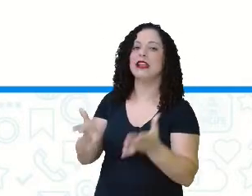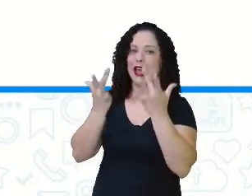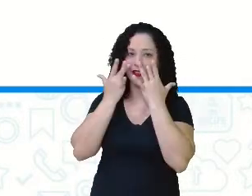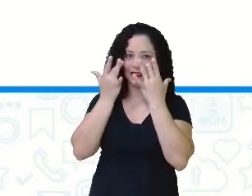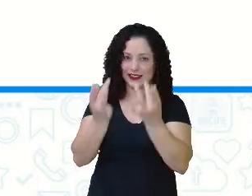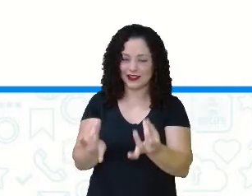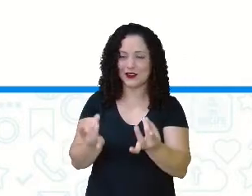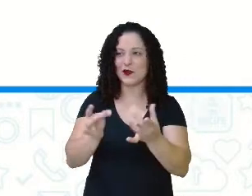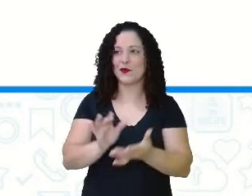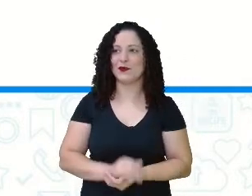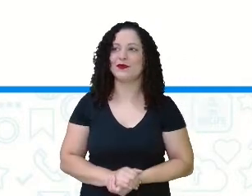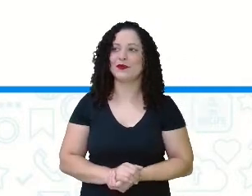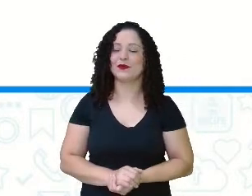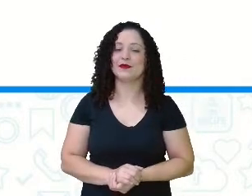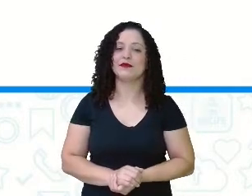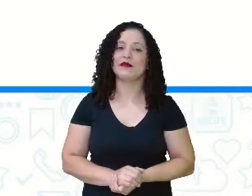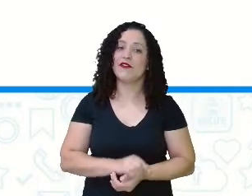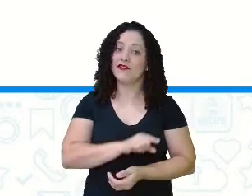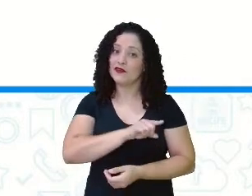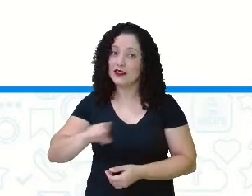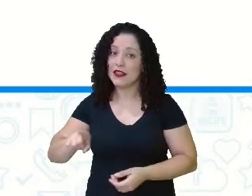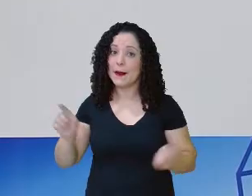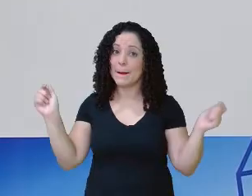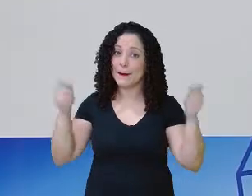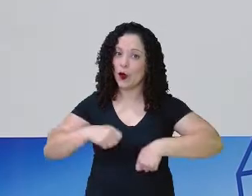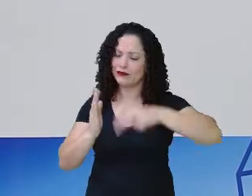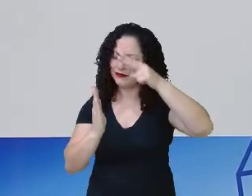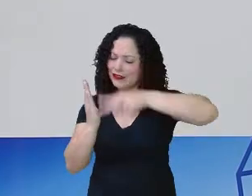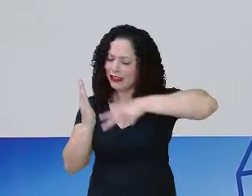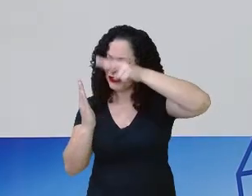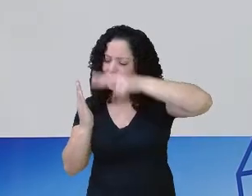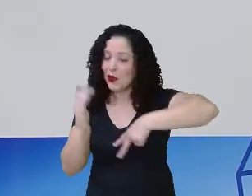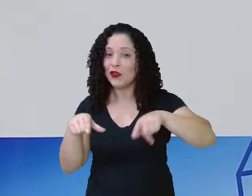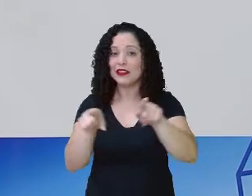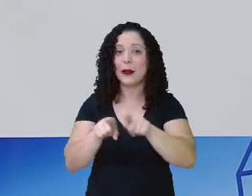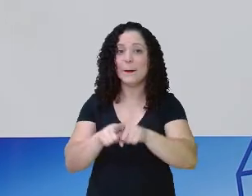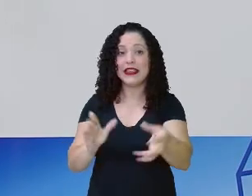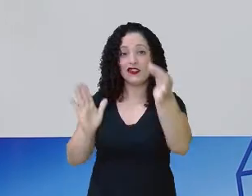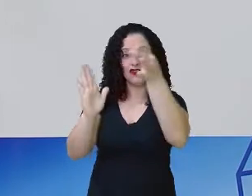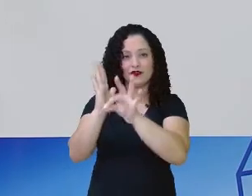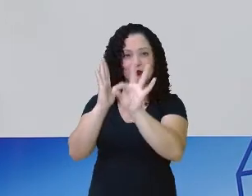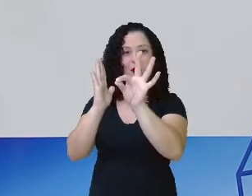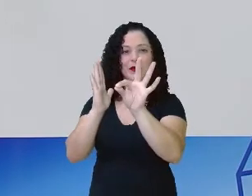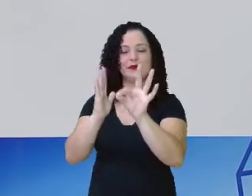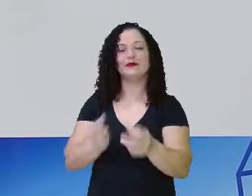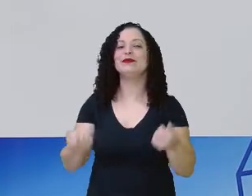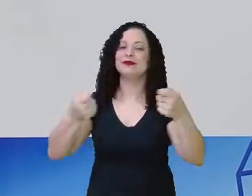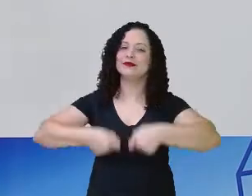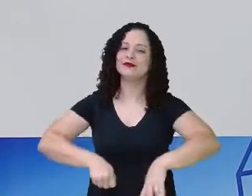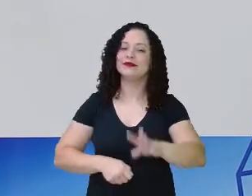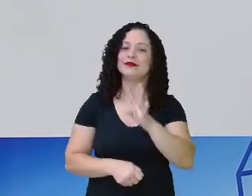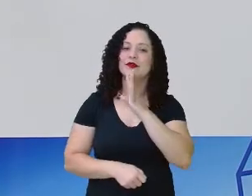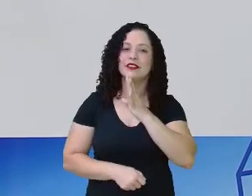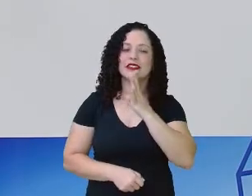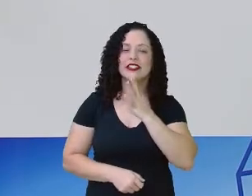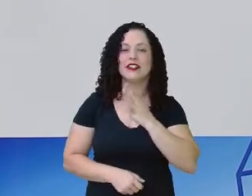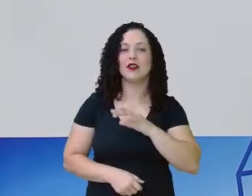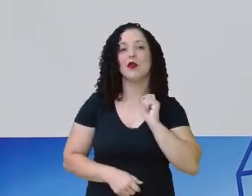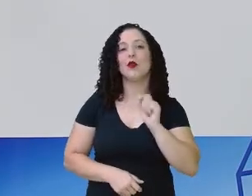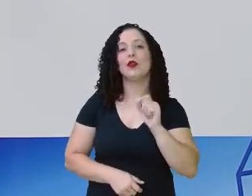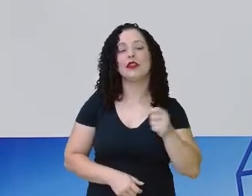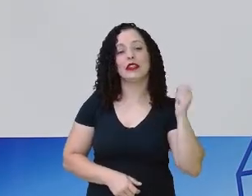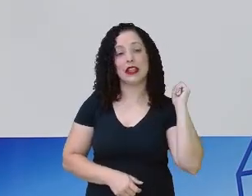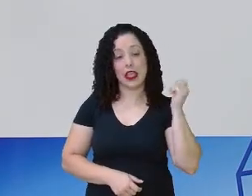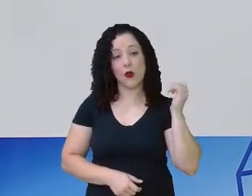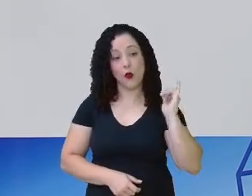atenção. Por quê? Porque você pode se tornar, além de leitor, um escritor. Então, você precisa saber que o conto ele tem uma